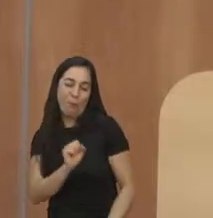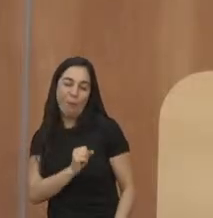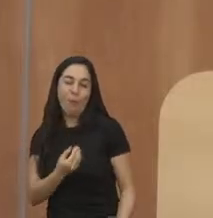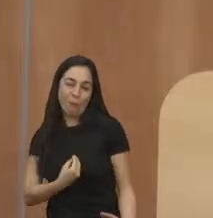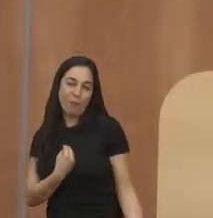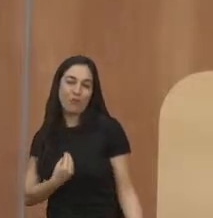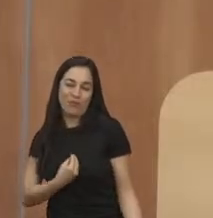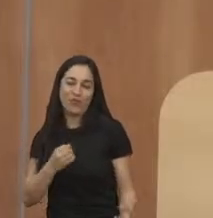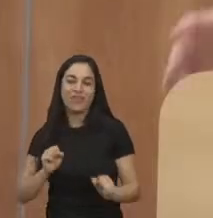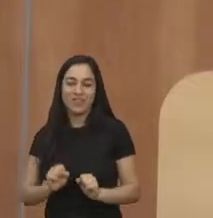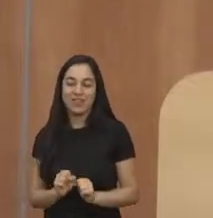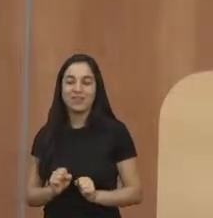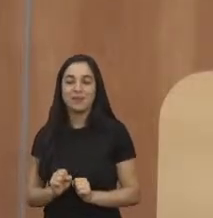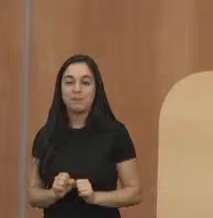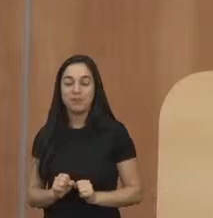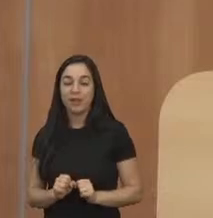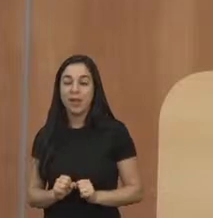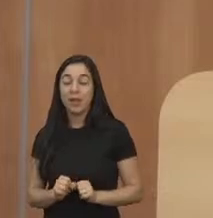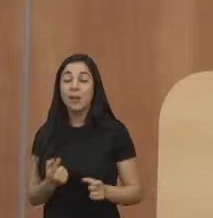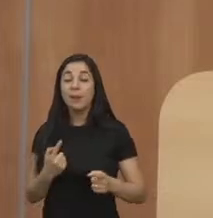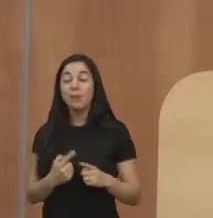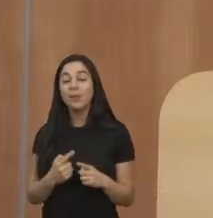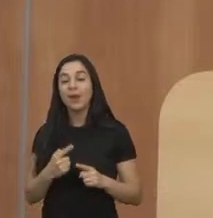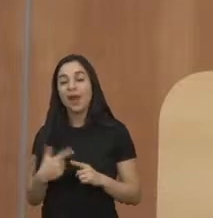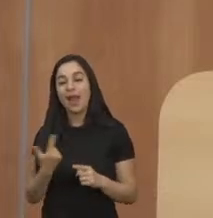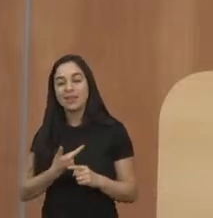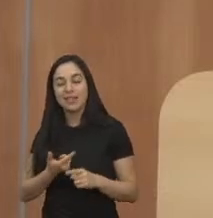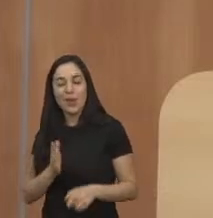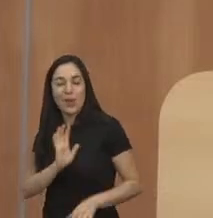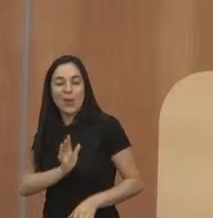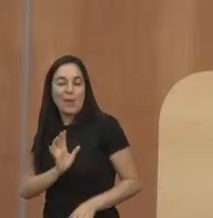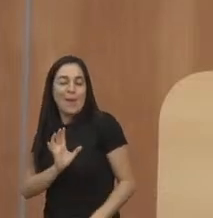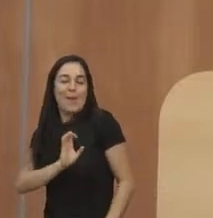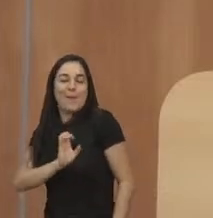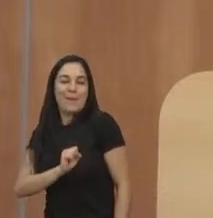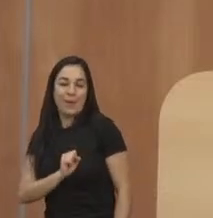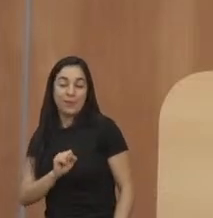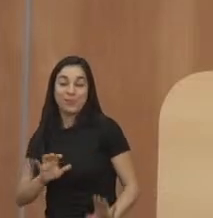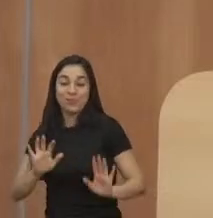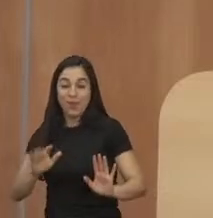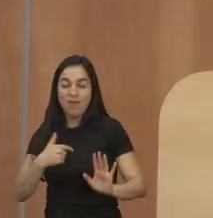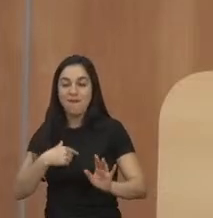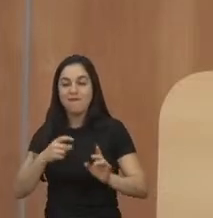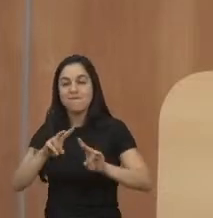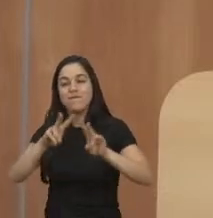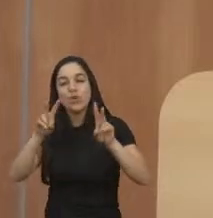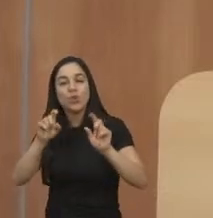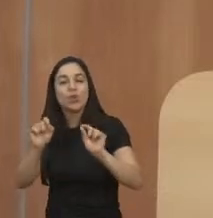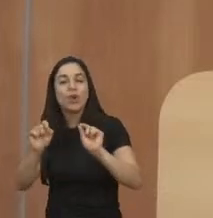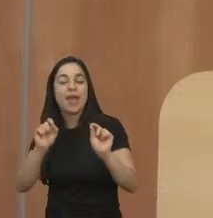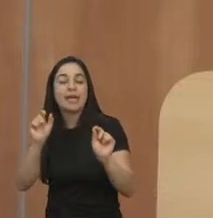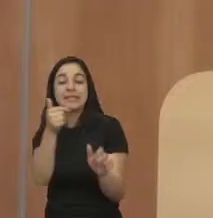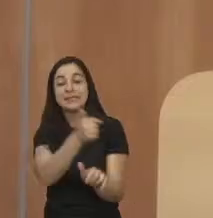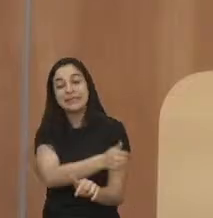vive, né? Viveu, vive ainda, né? Porque a gente... traz no coração, e também falar o seguinte, né? Estamos na Semana do Trânsito,